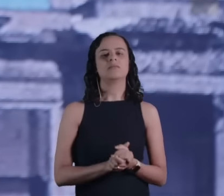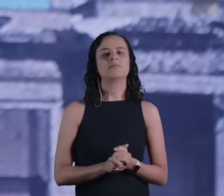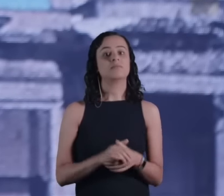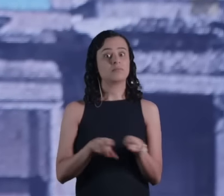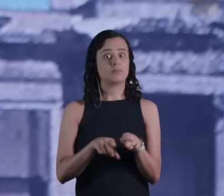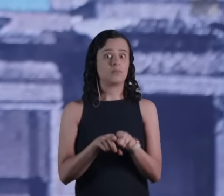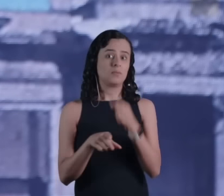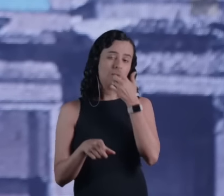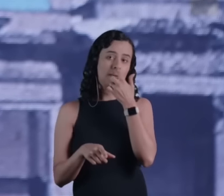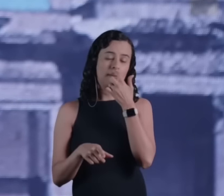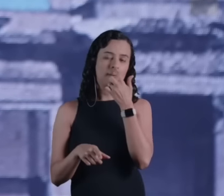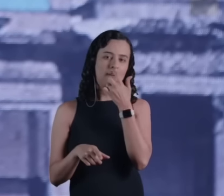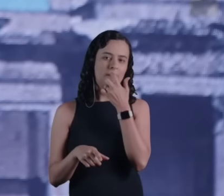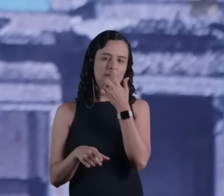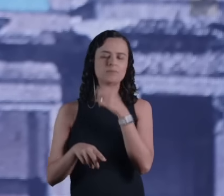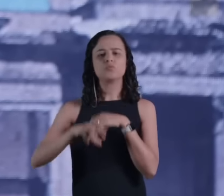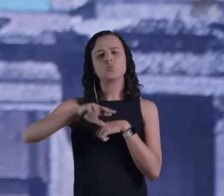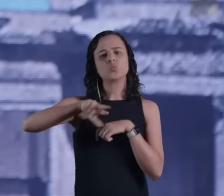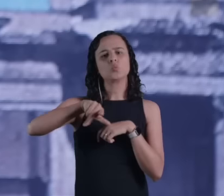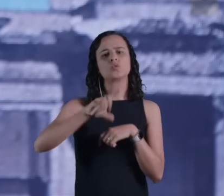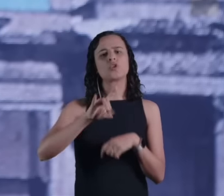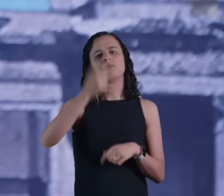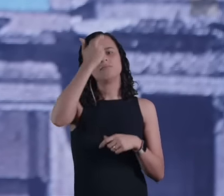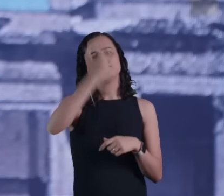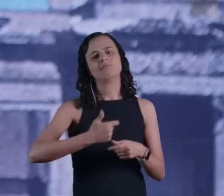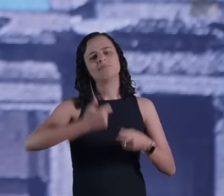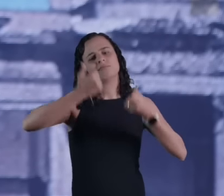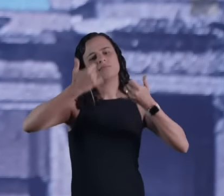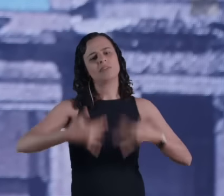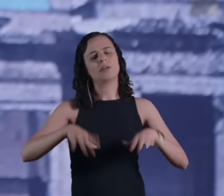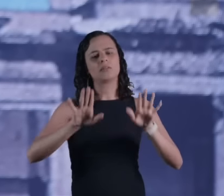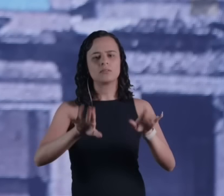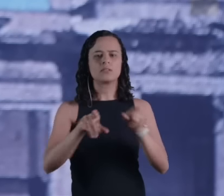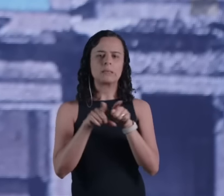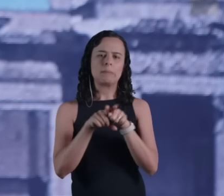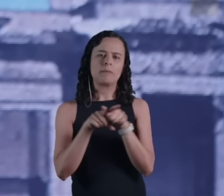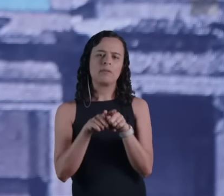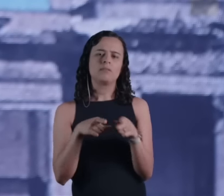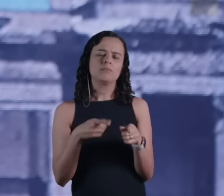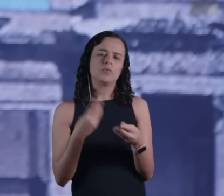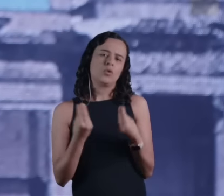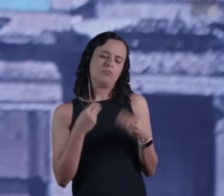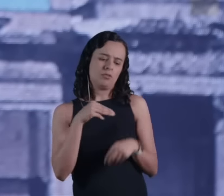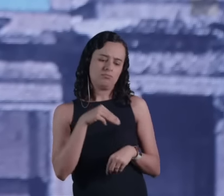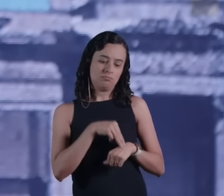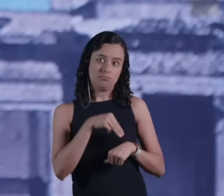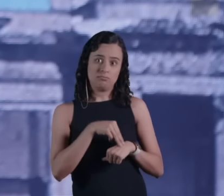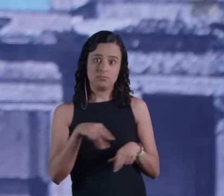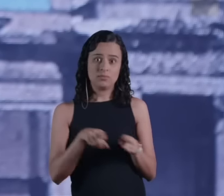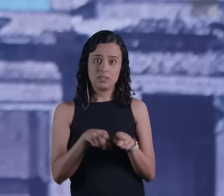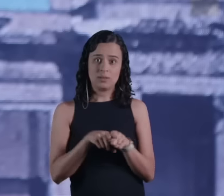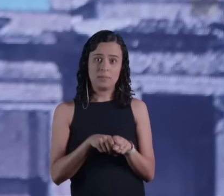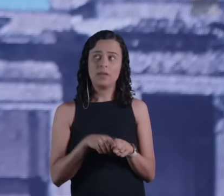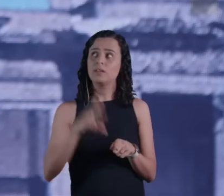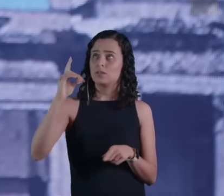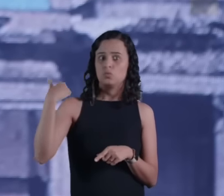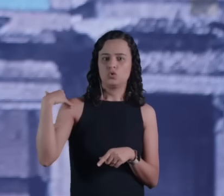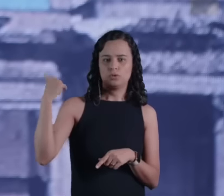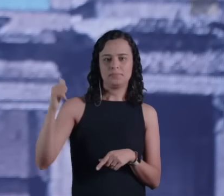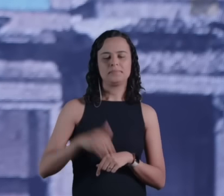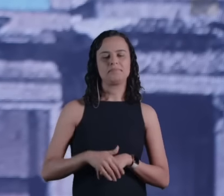falando, né, não só de quem ele é, mas do seu ministério e do seu chamado.